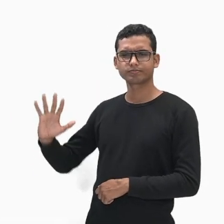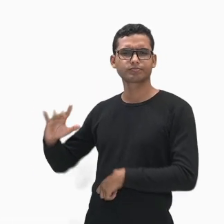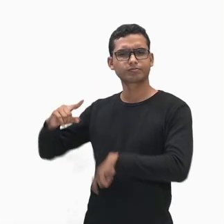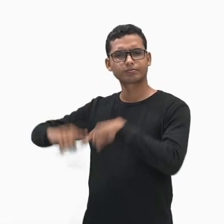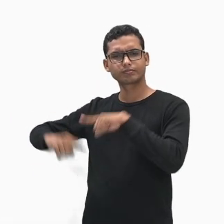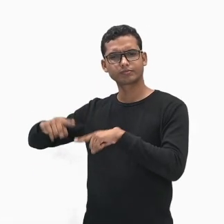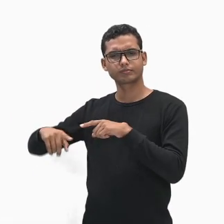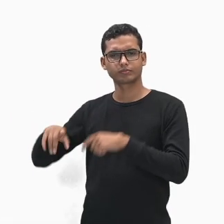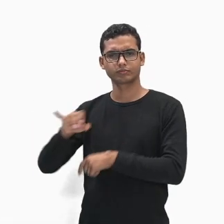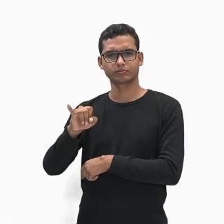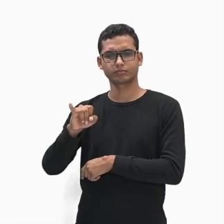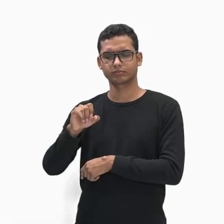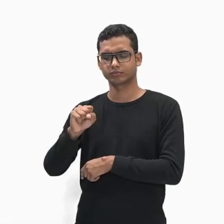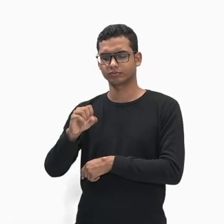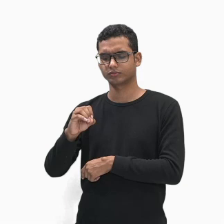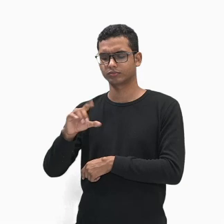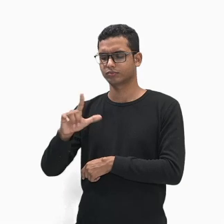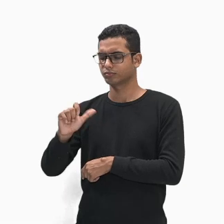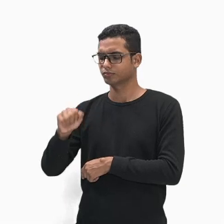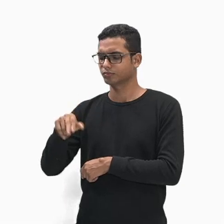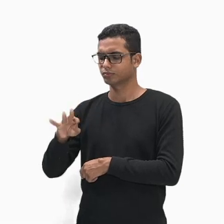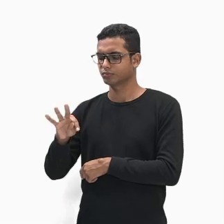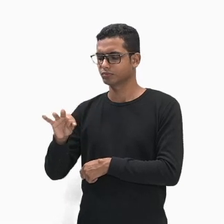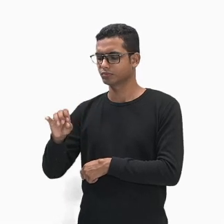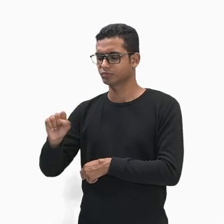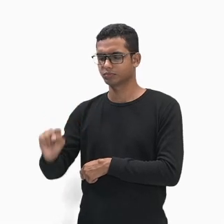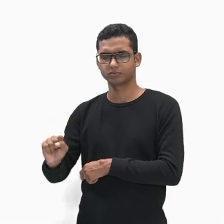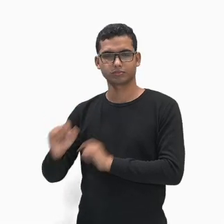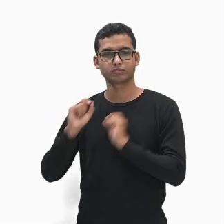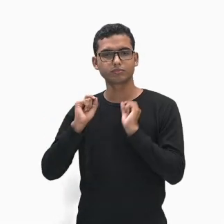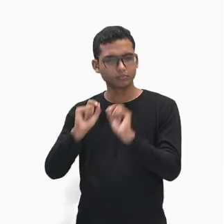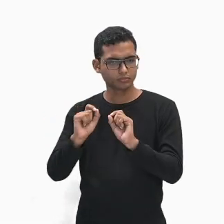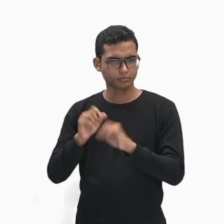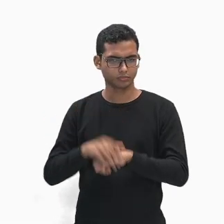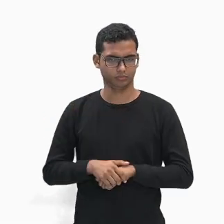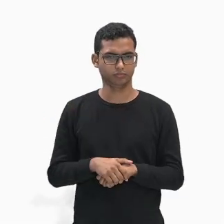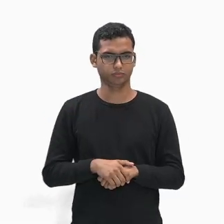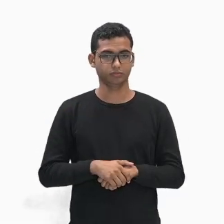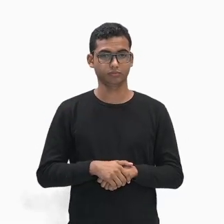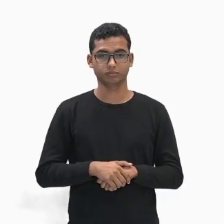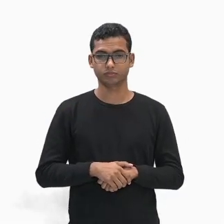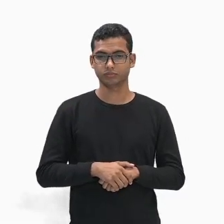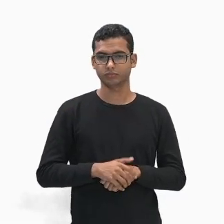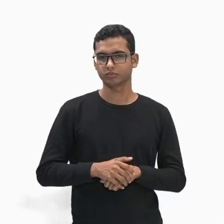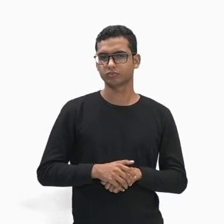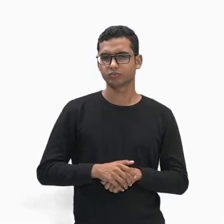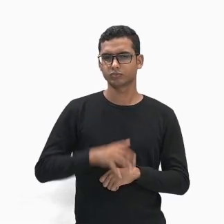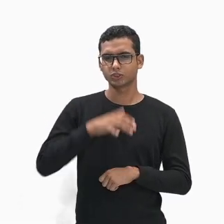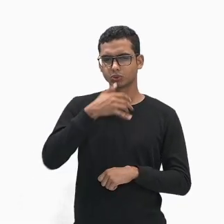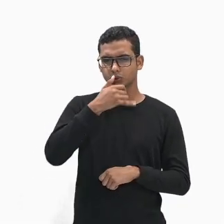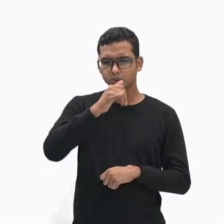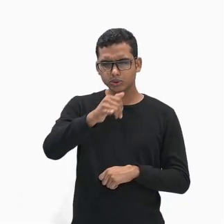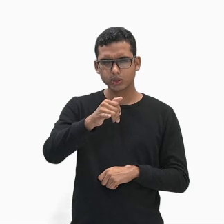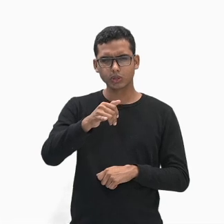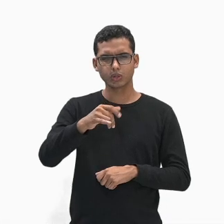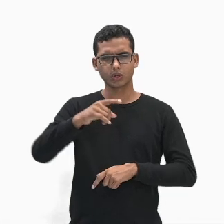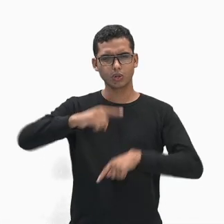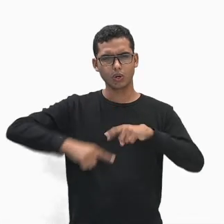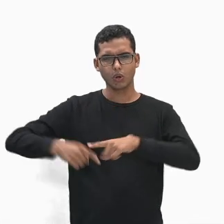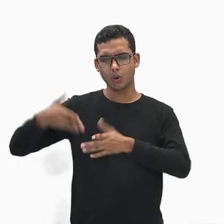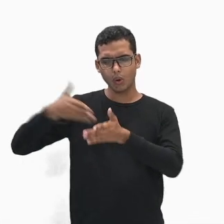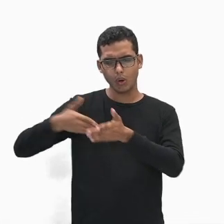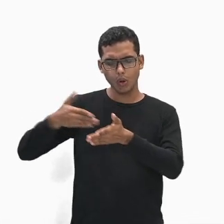são materiais que não permitem o fácil movimento de